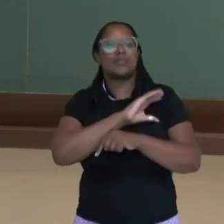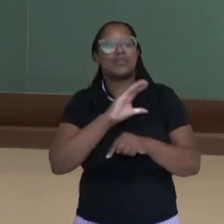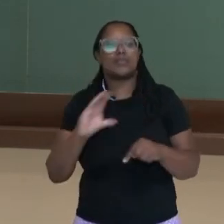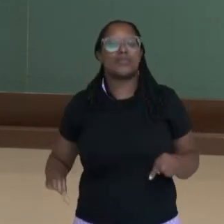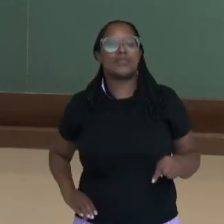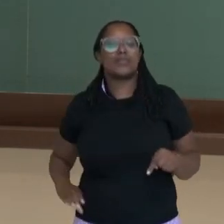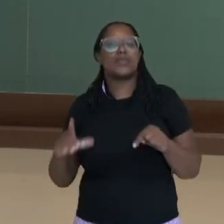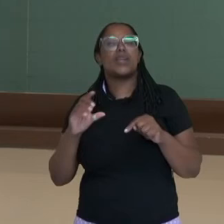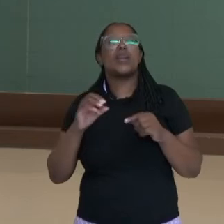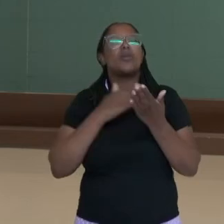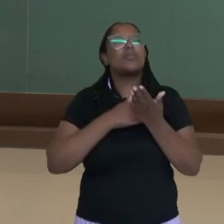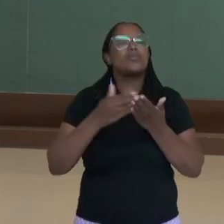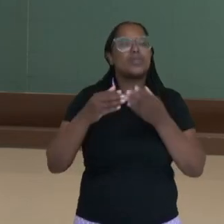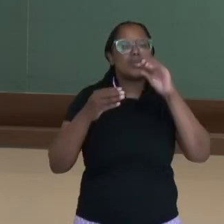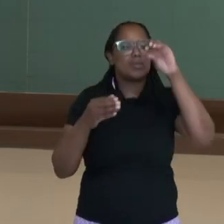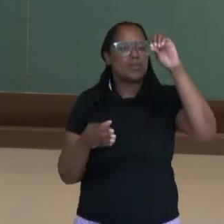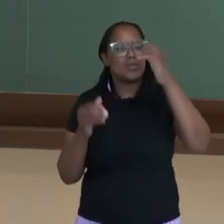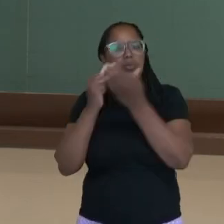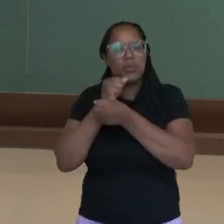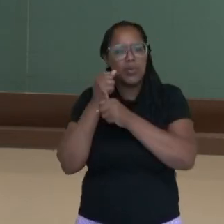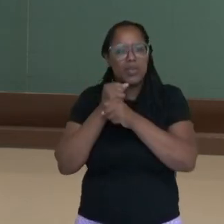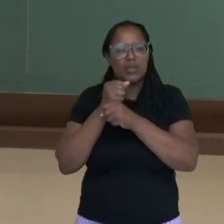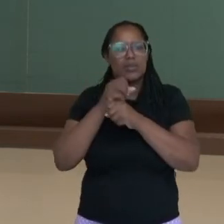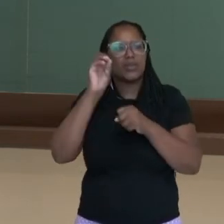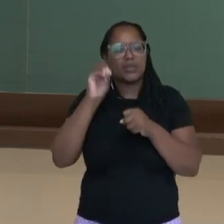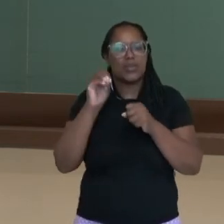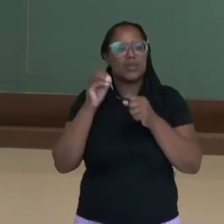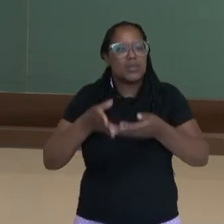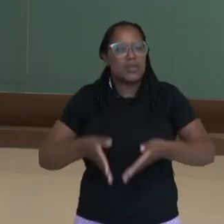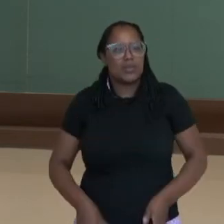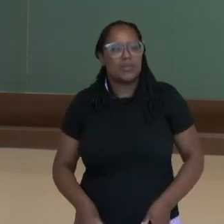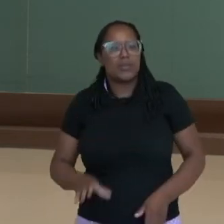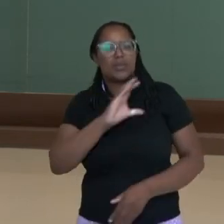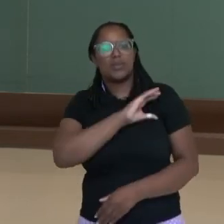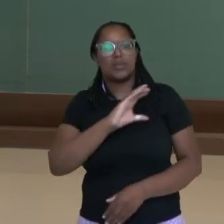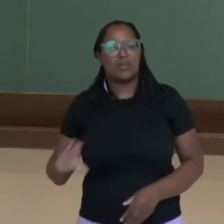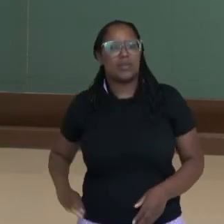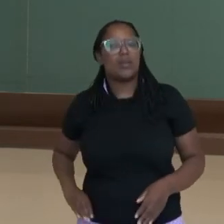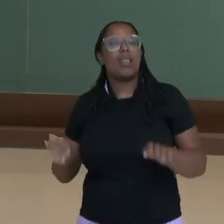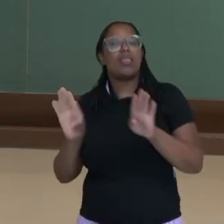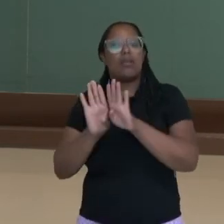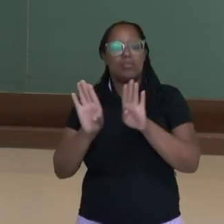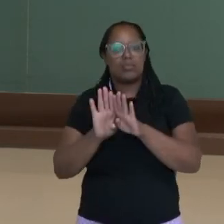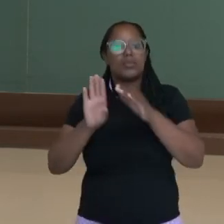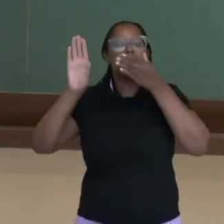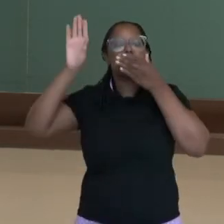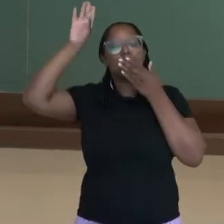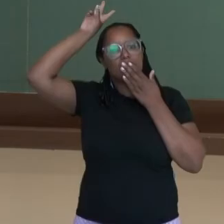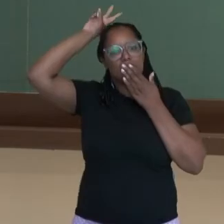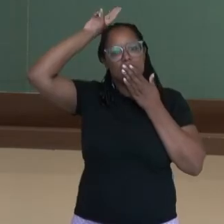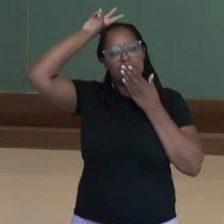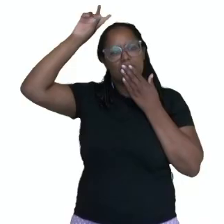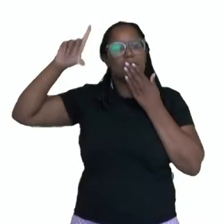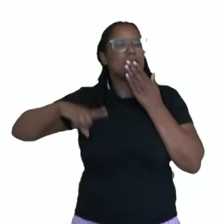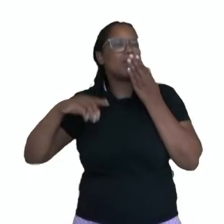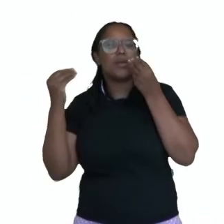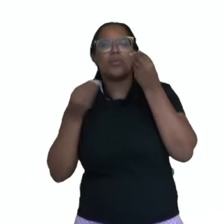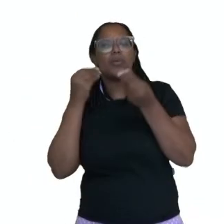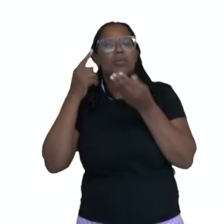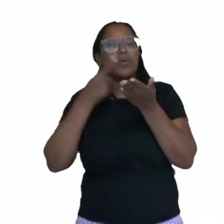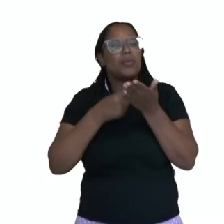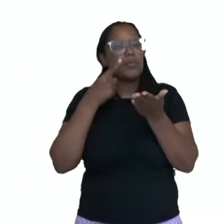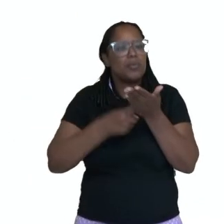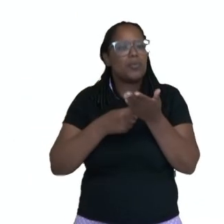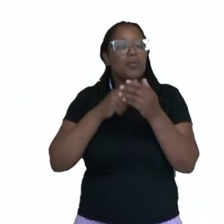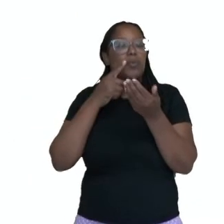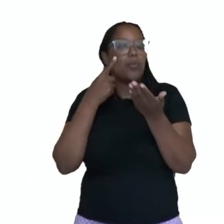ali no ano 0, que é o nascimento de Cristo. Os indígenas também têm uma maneira muito própria de marcar a passagem do